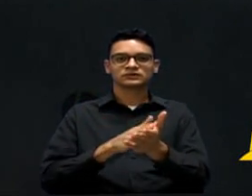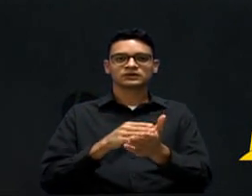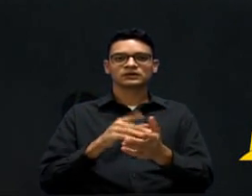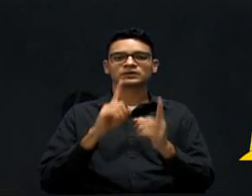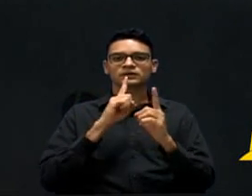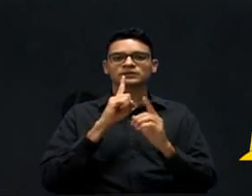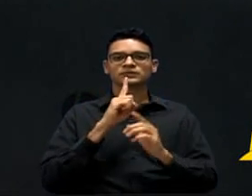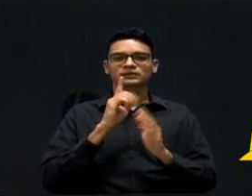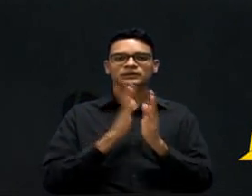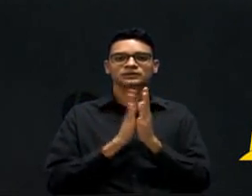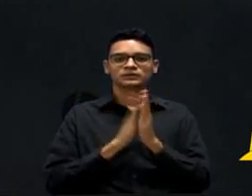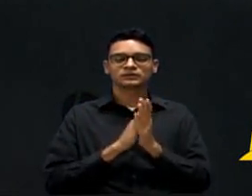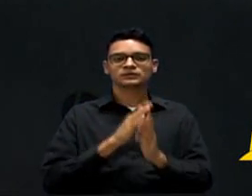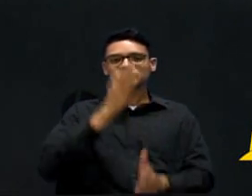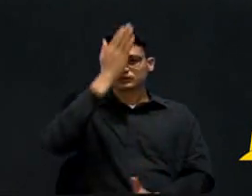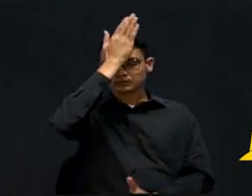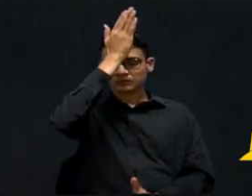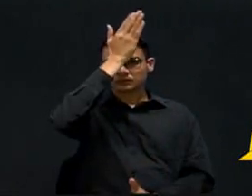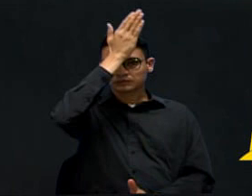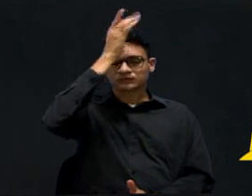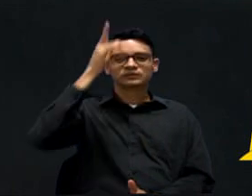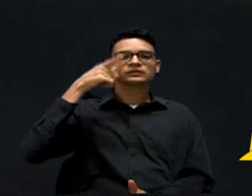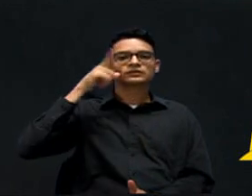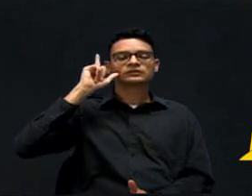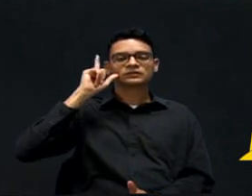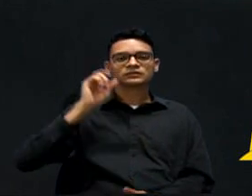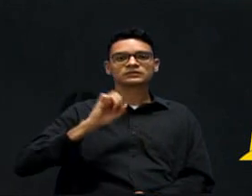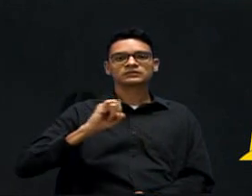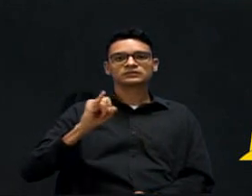amigo Simoa, que foi ontem, se o pessoal puder